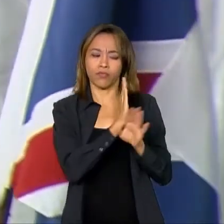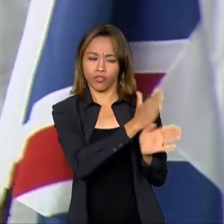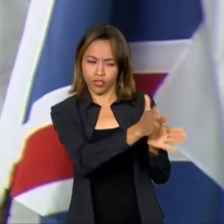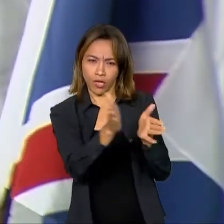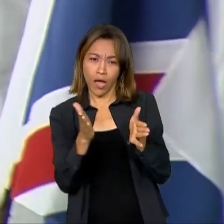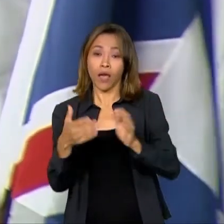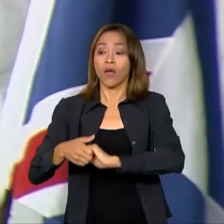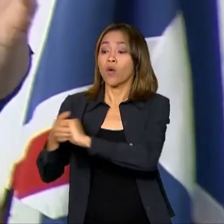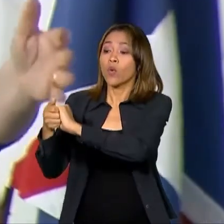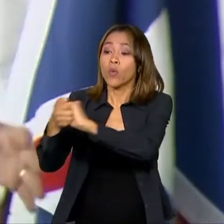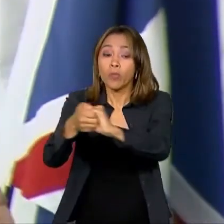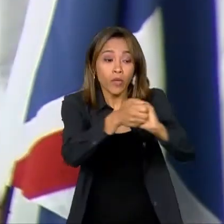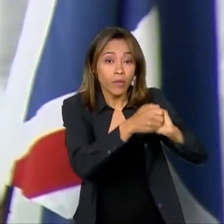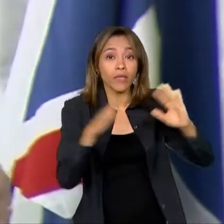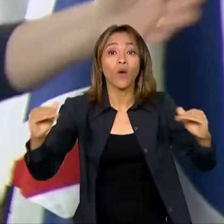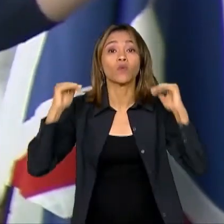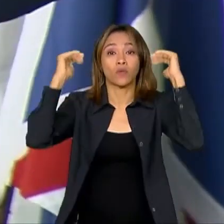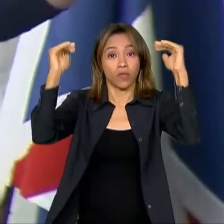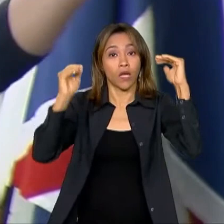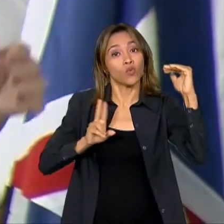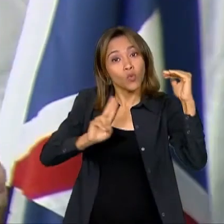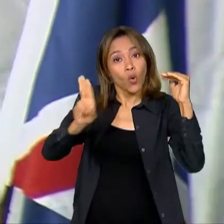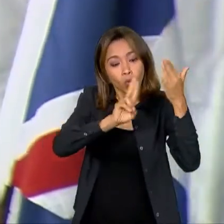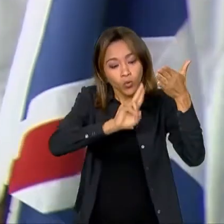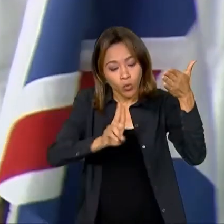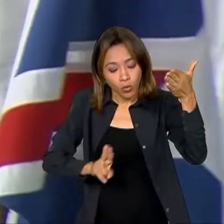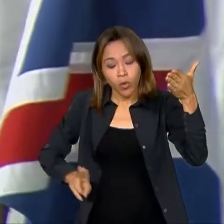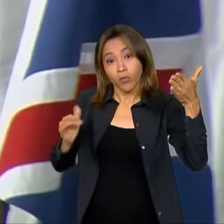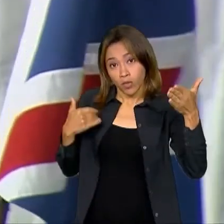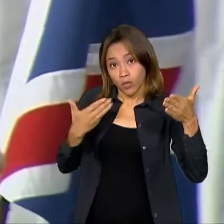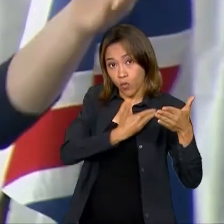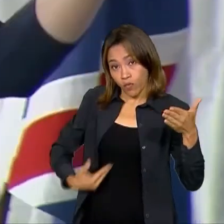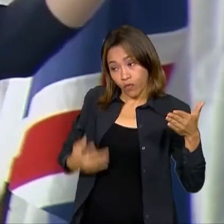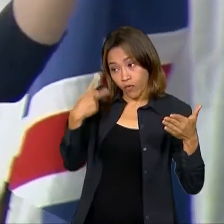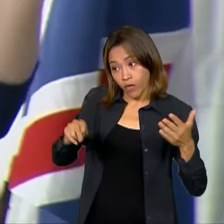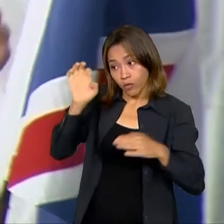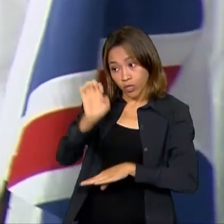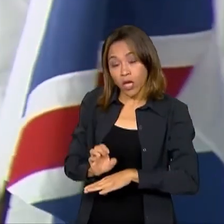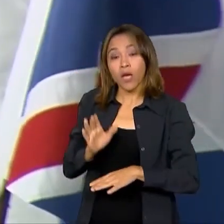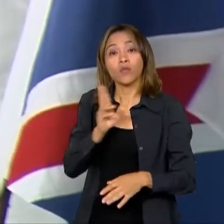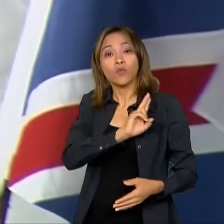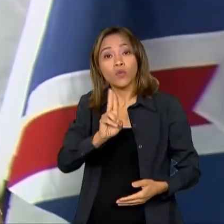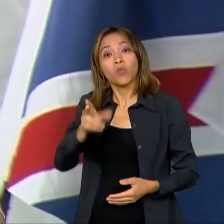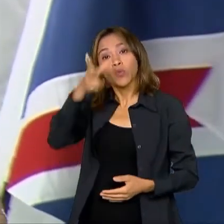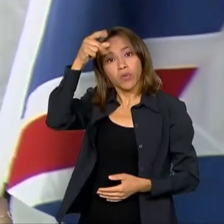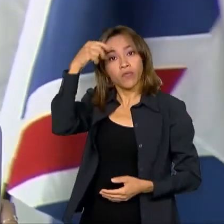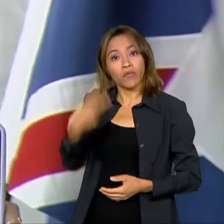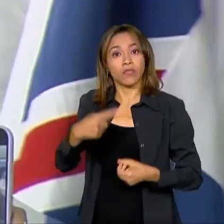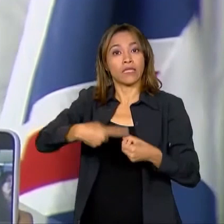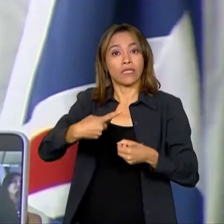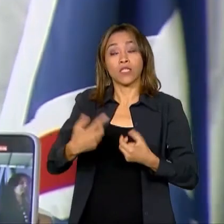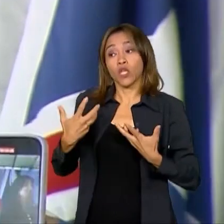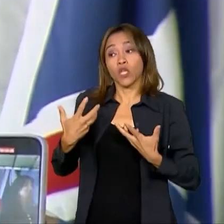cumprimentar todas as autoridades que já foram nominadas, em nome do governador Casa Grande e do nome do prefeito Coutinho. Eu